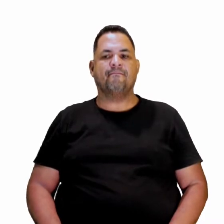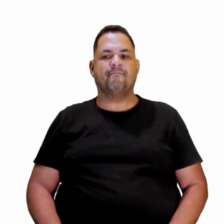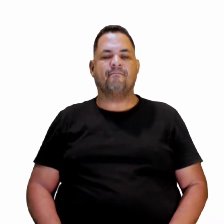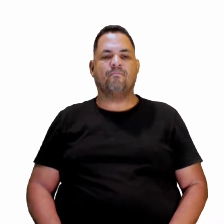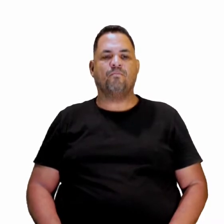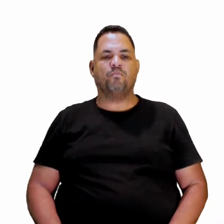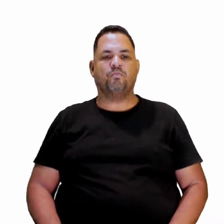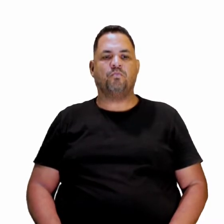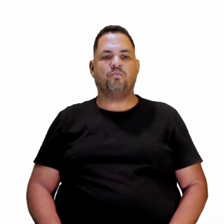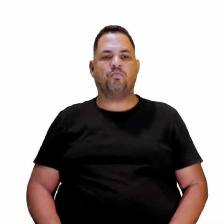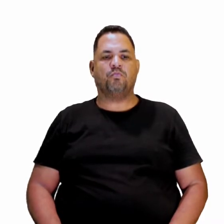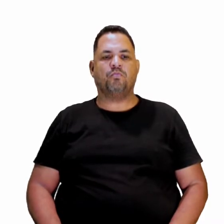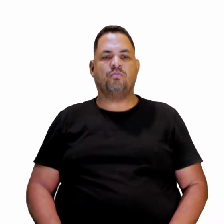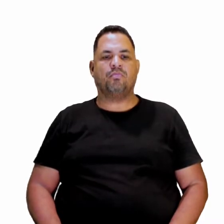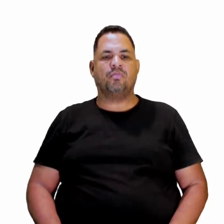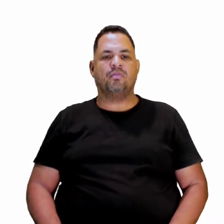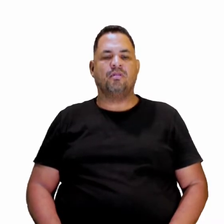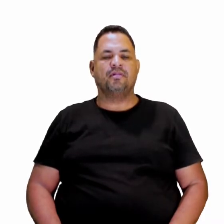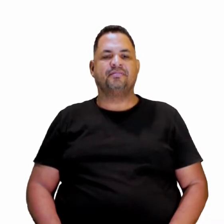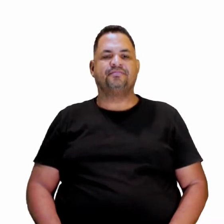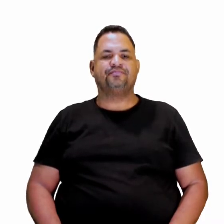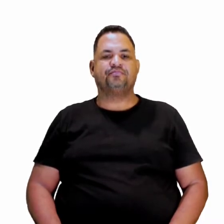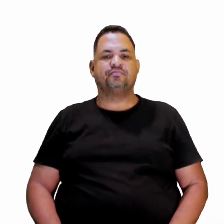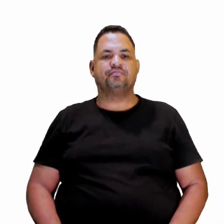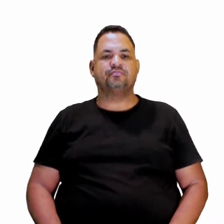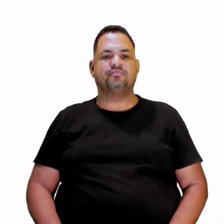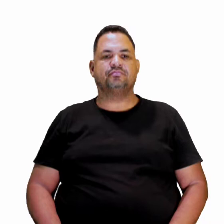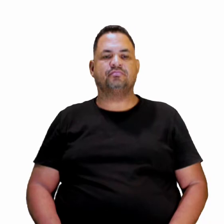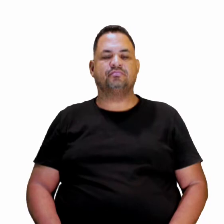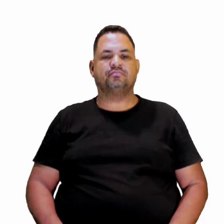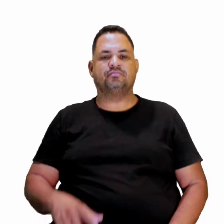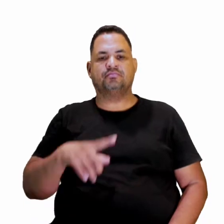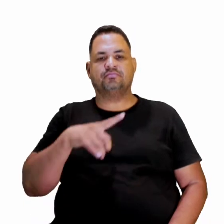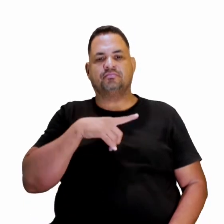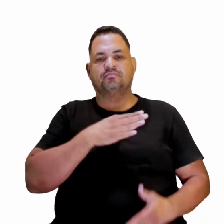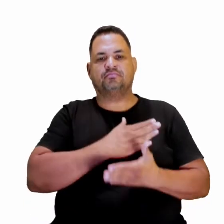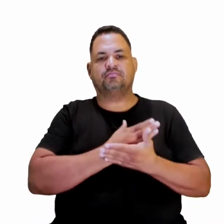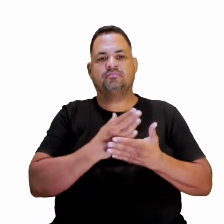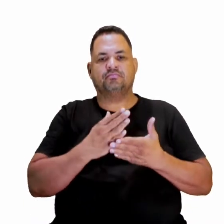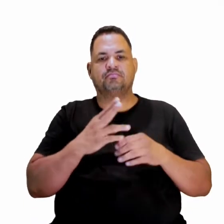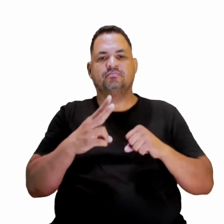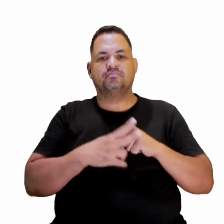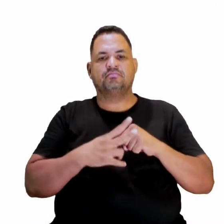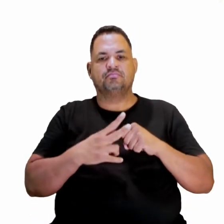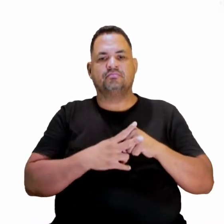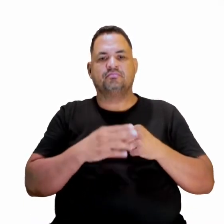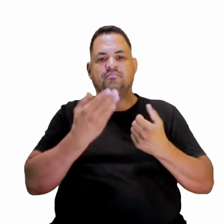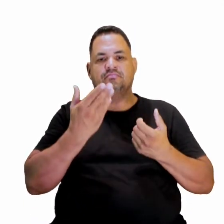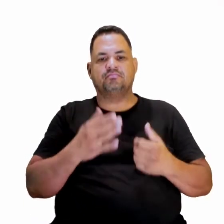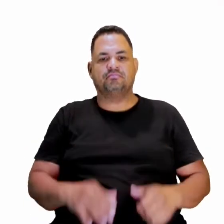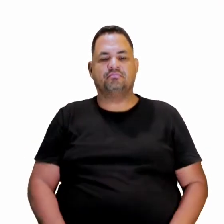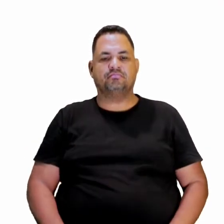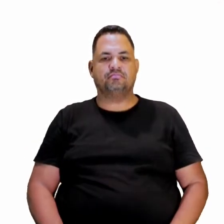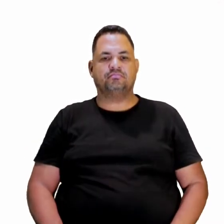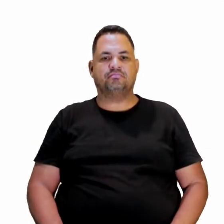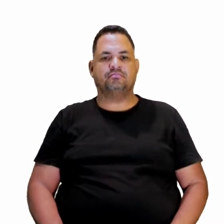fala o seguinte: I, tem o início aqui do verbo, temos quantos verbos com W? Dois verbos com